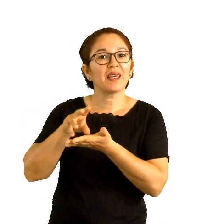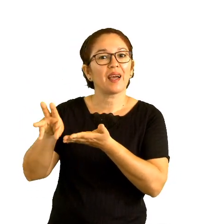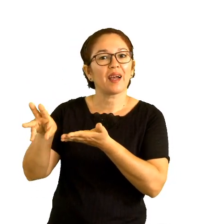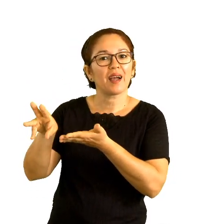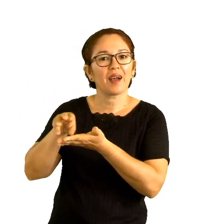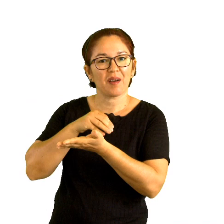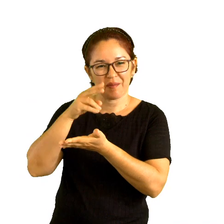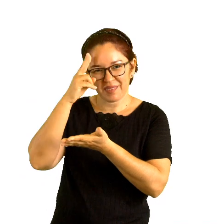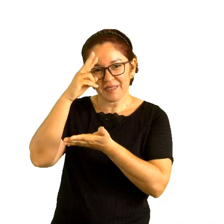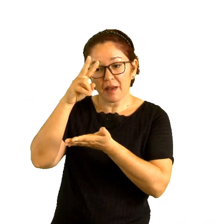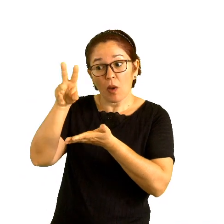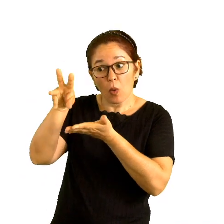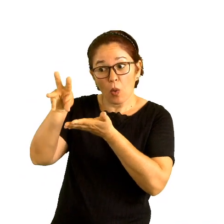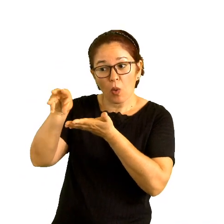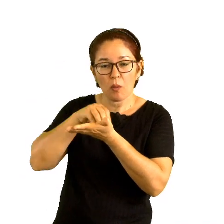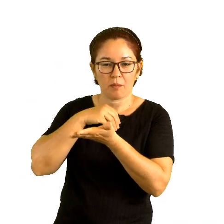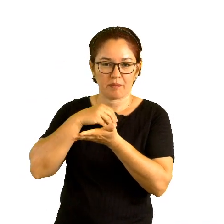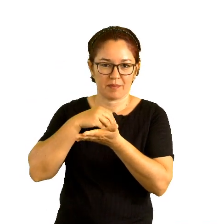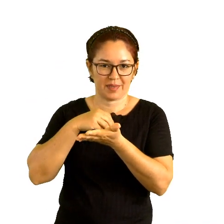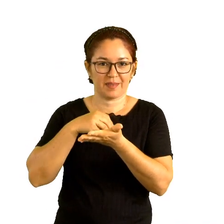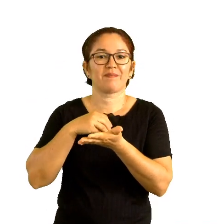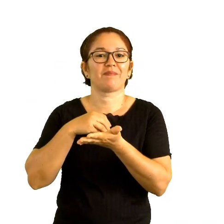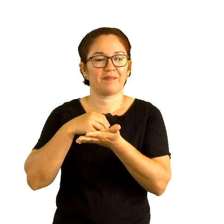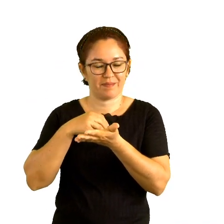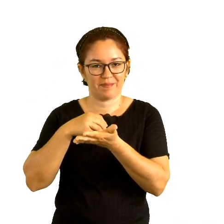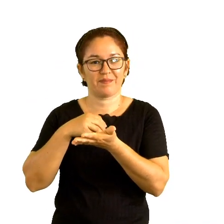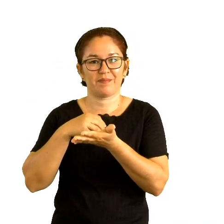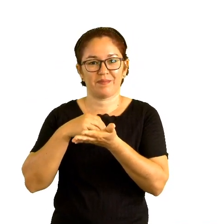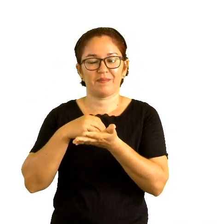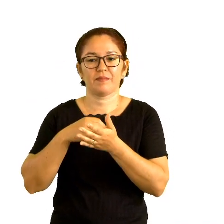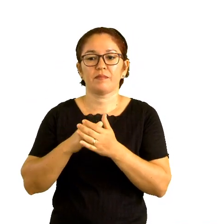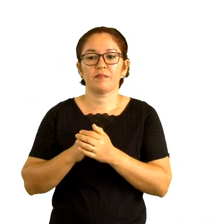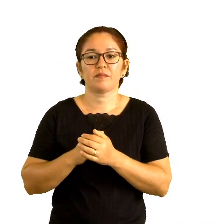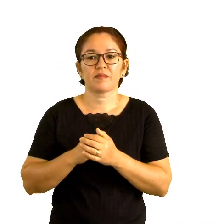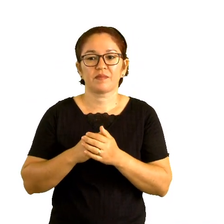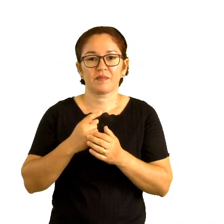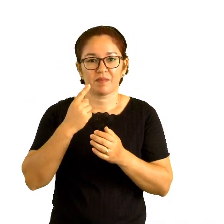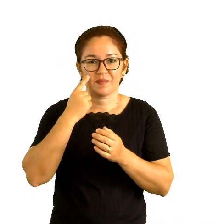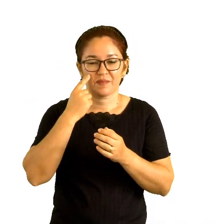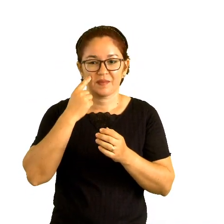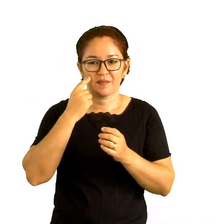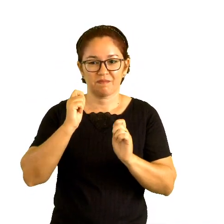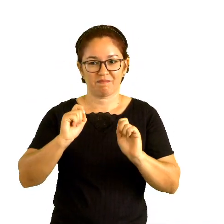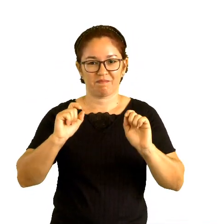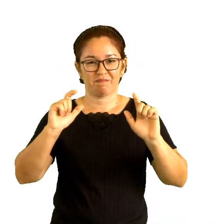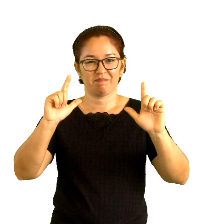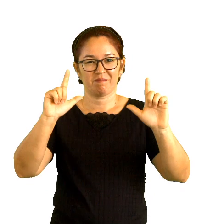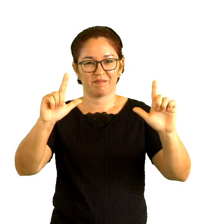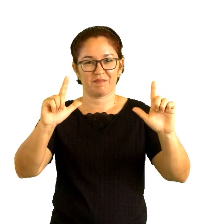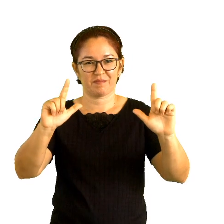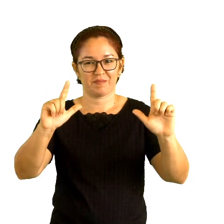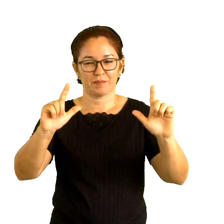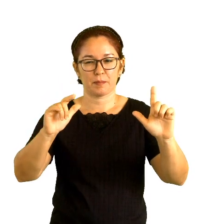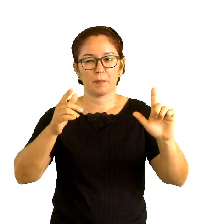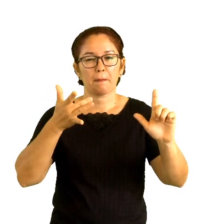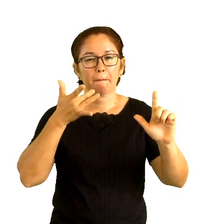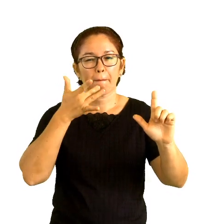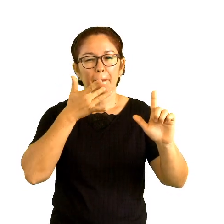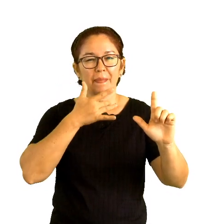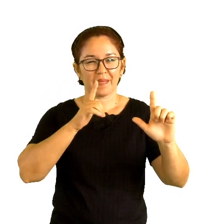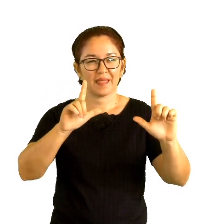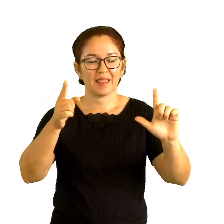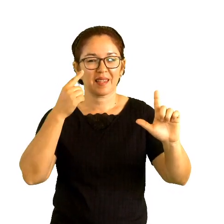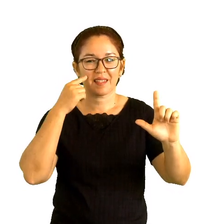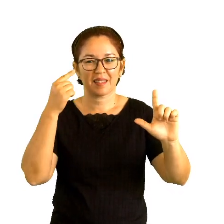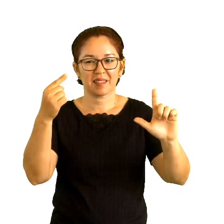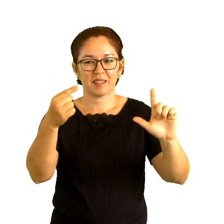da propaganda. Nesse exemplo, temos um anúncio publicitário de um produto alimentício que